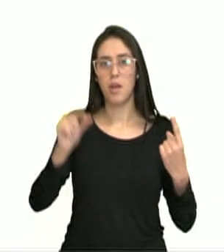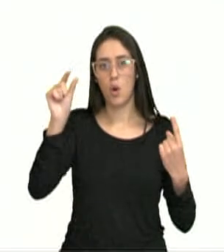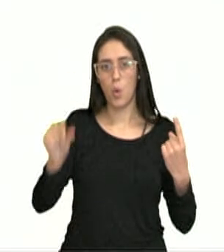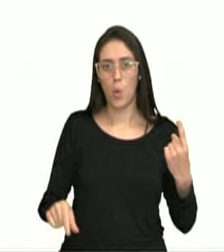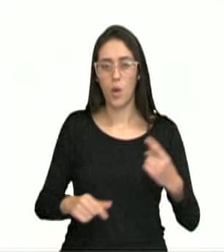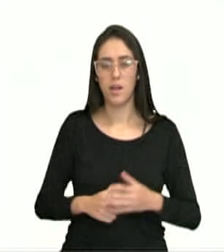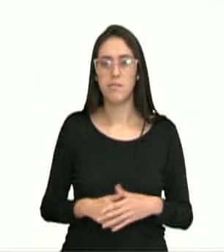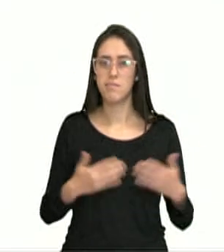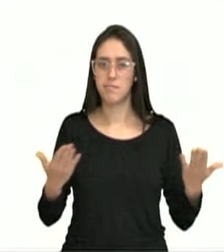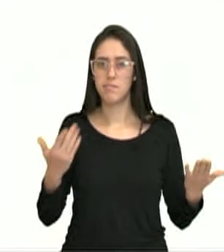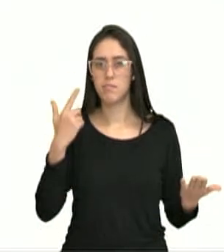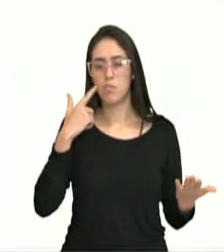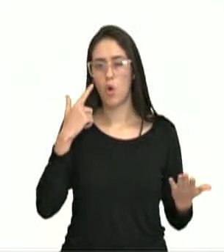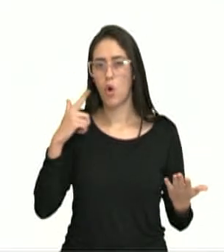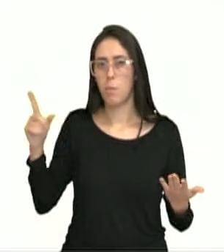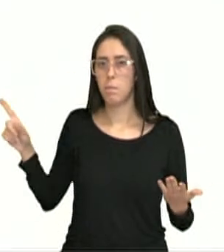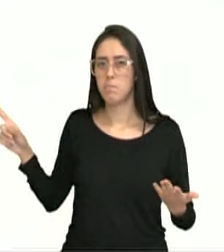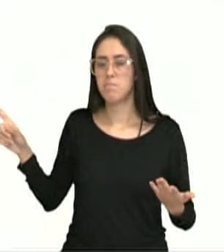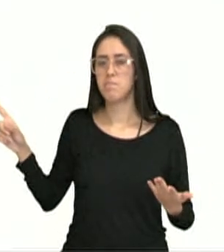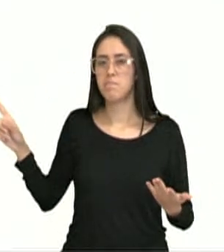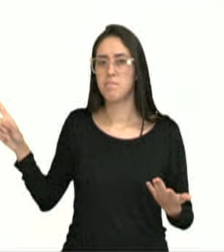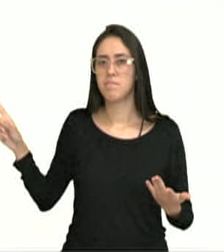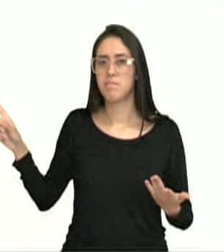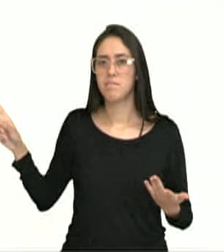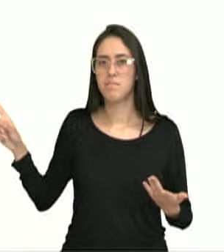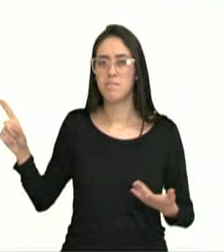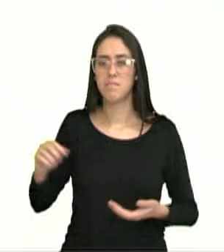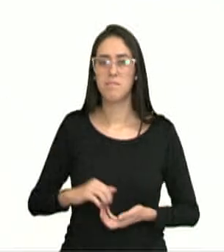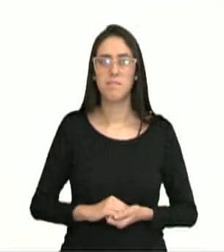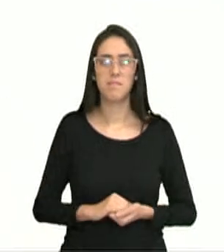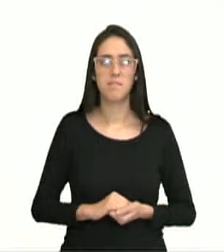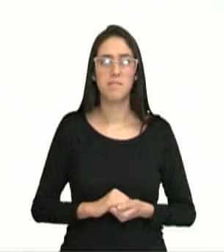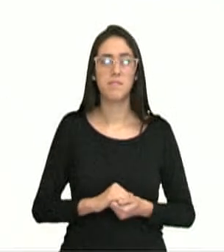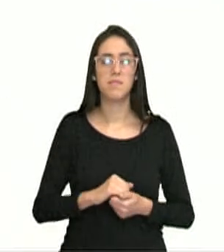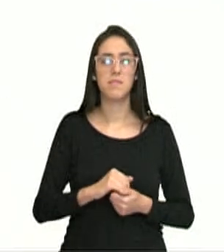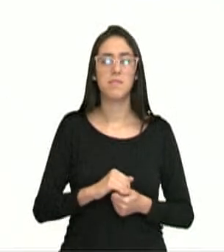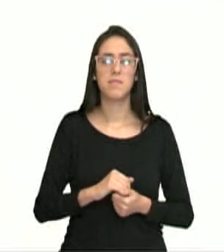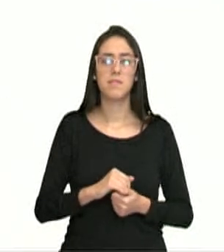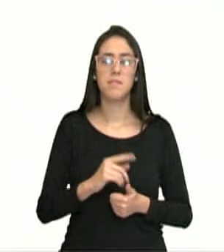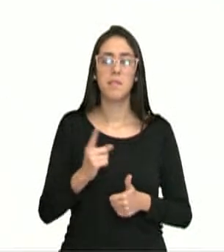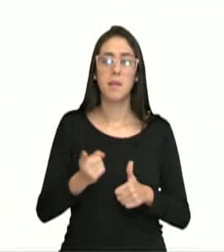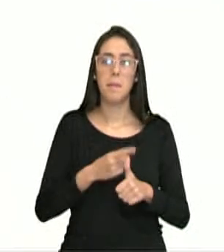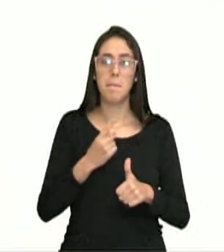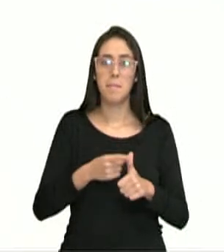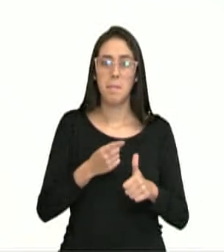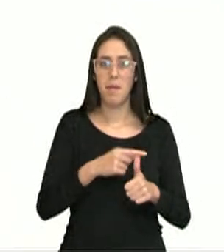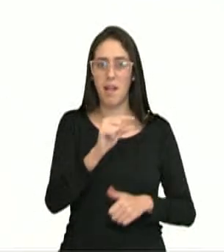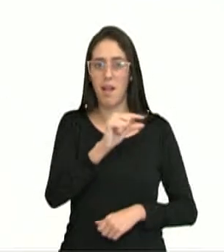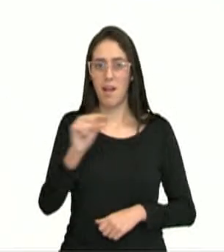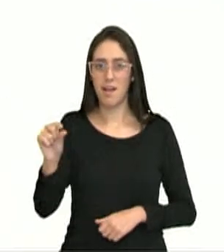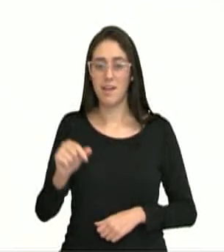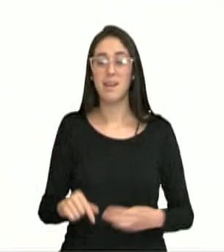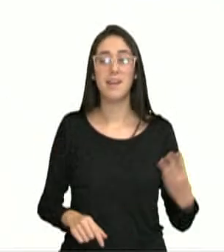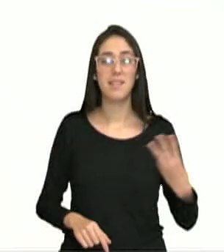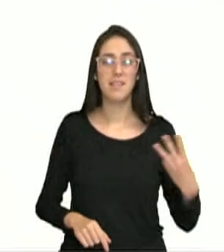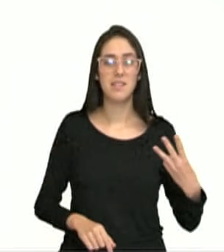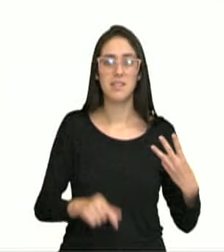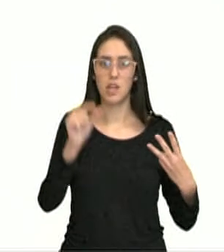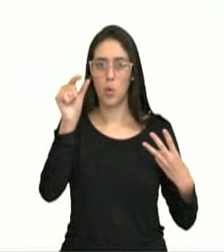ó, vamos lá. Primeira coluna, aliás, primeira linha, terceira